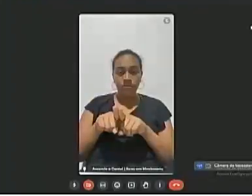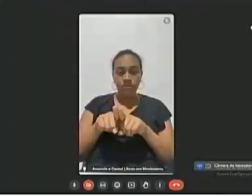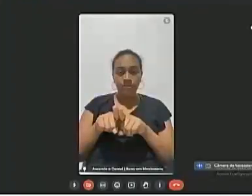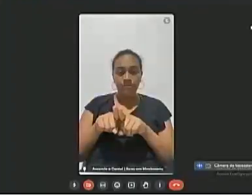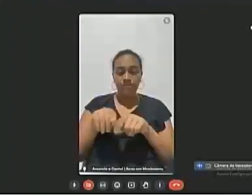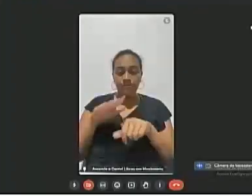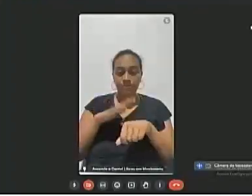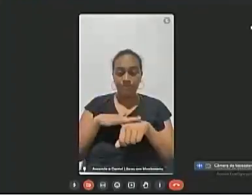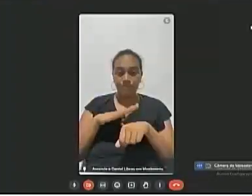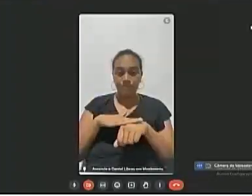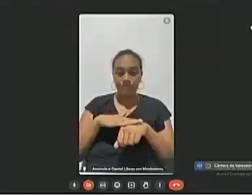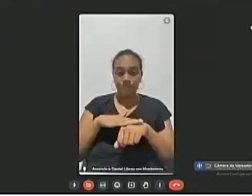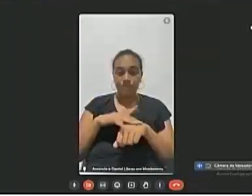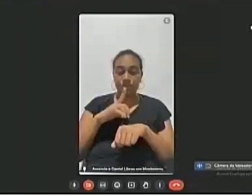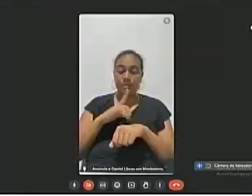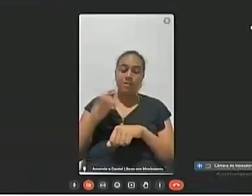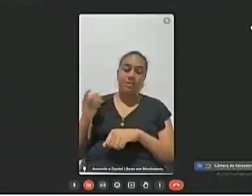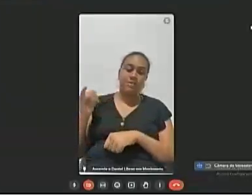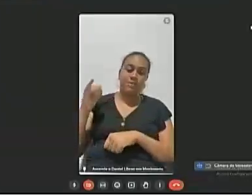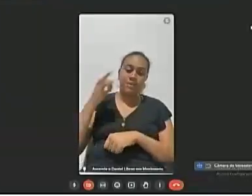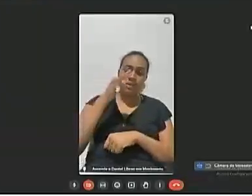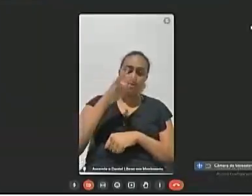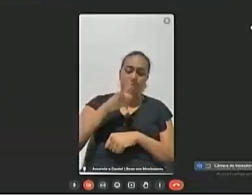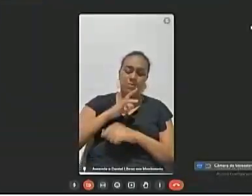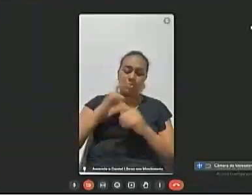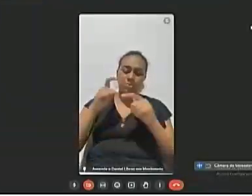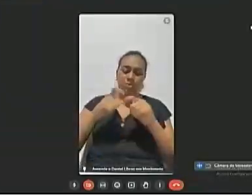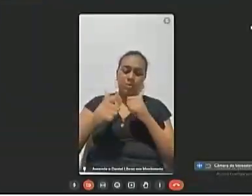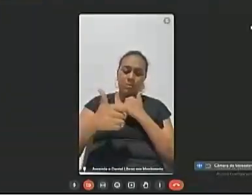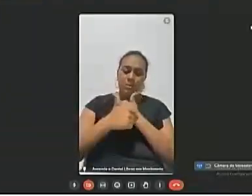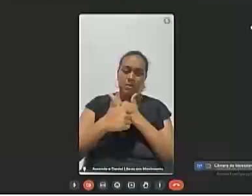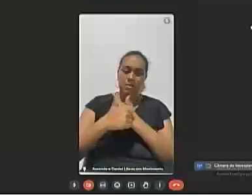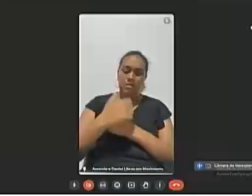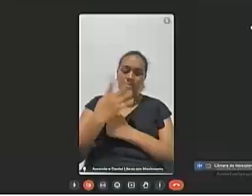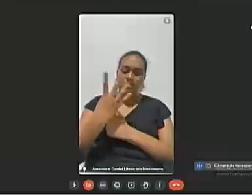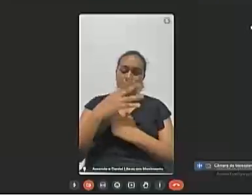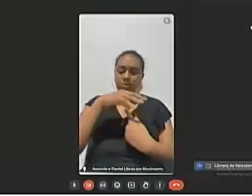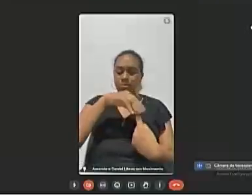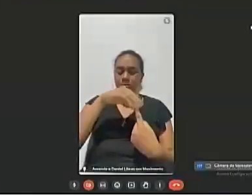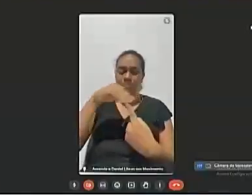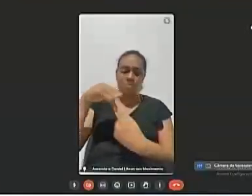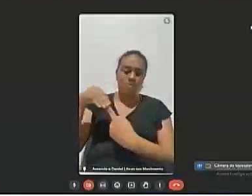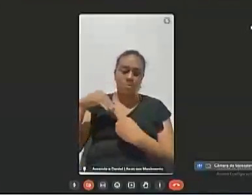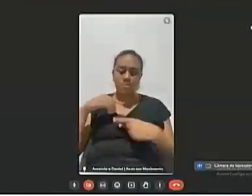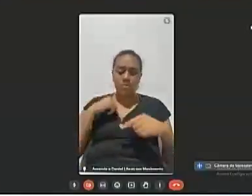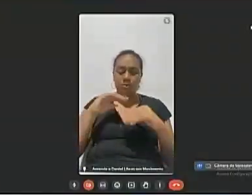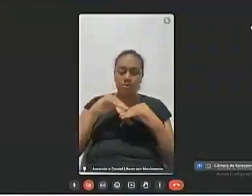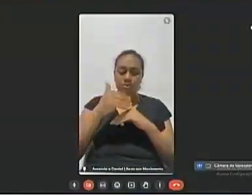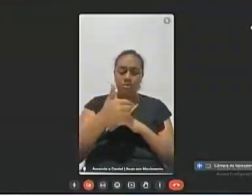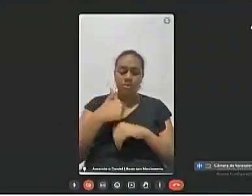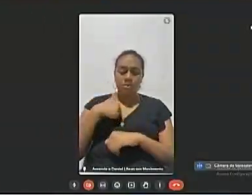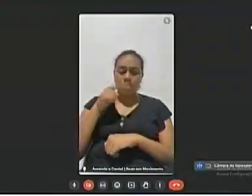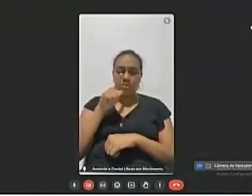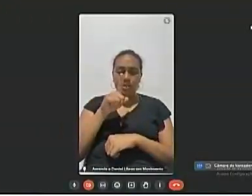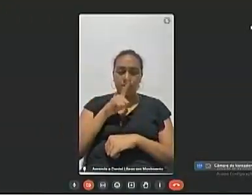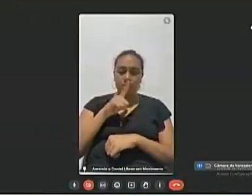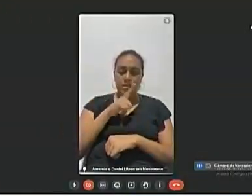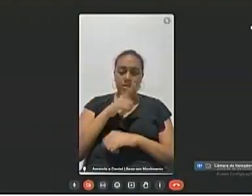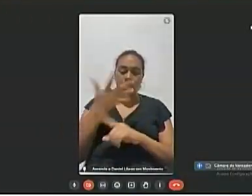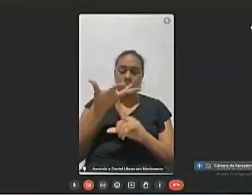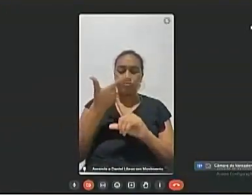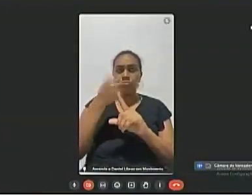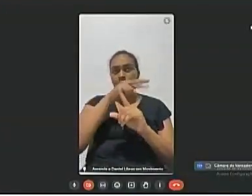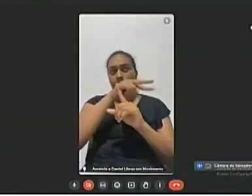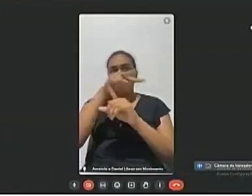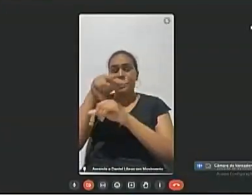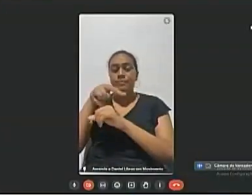scanner preso num avião que passa no terreno e pega 4 pontos por metro quadrado do terreno. Ele consegue tirar a altura das árvores, ele mostra